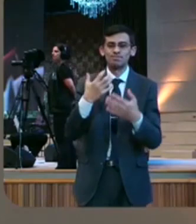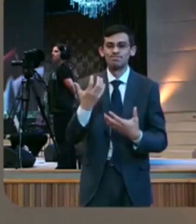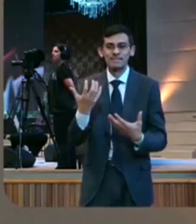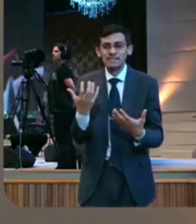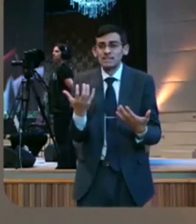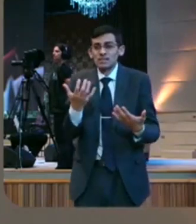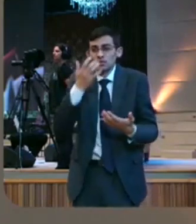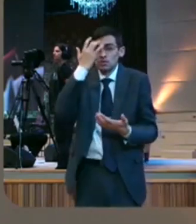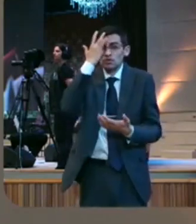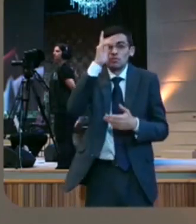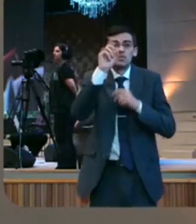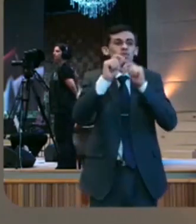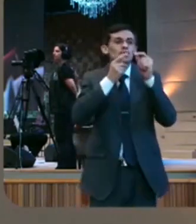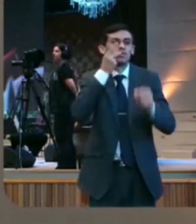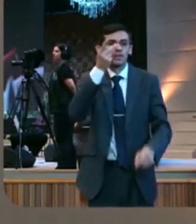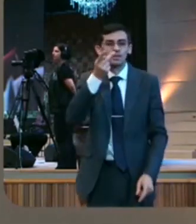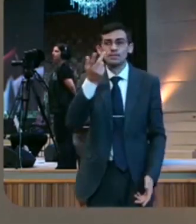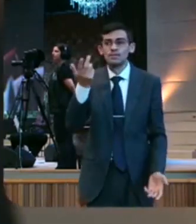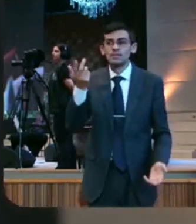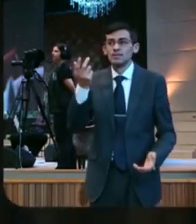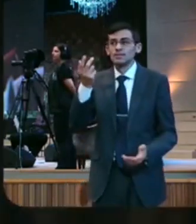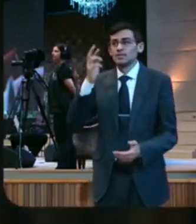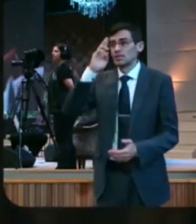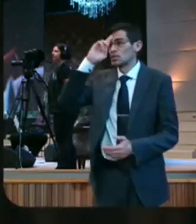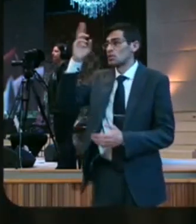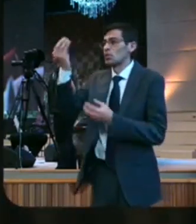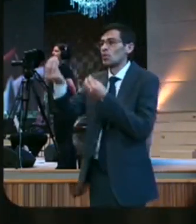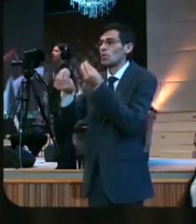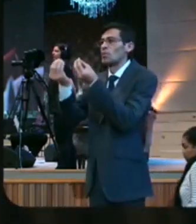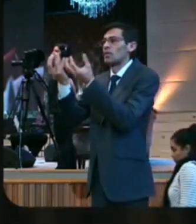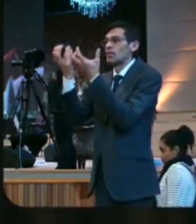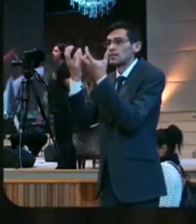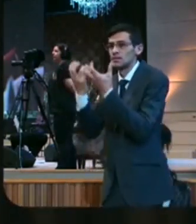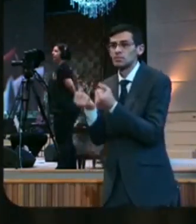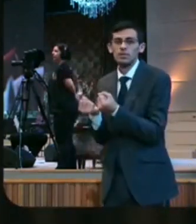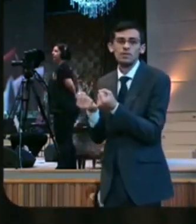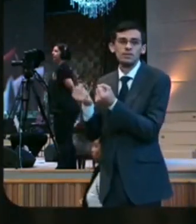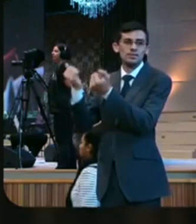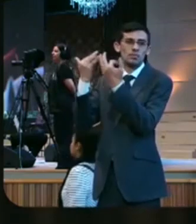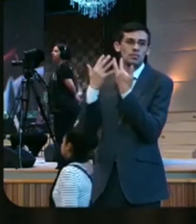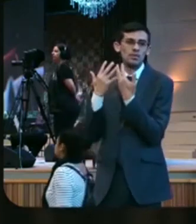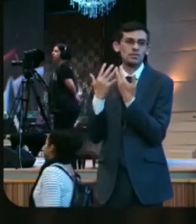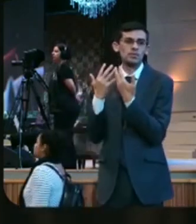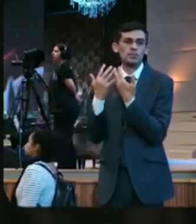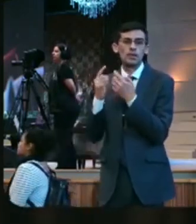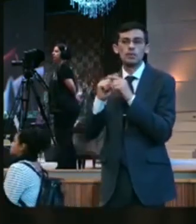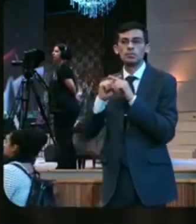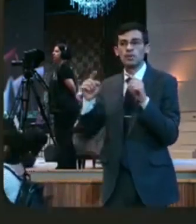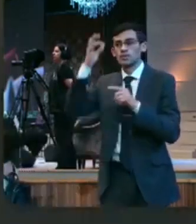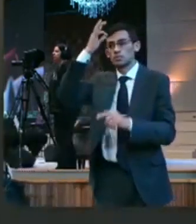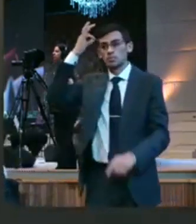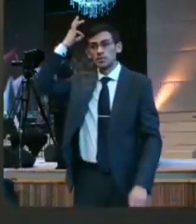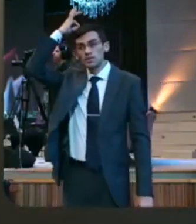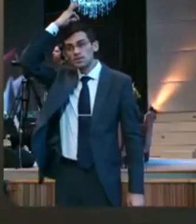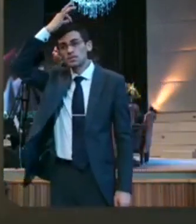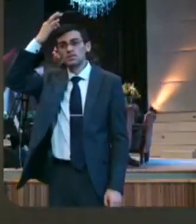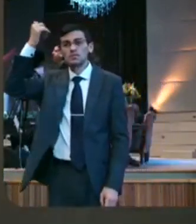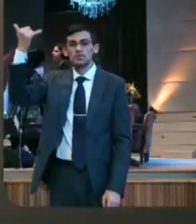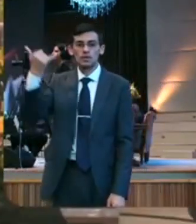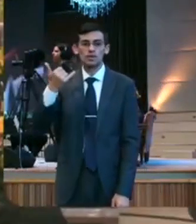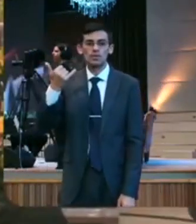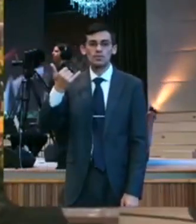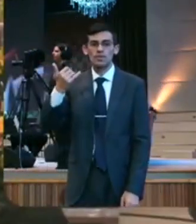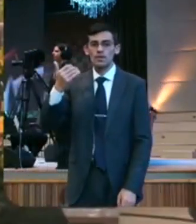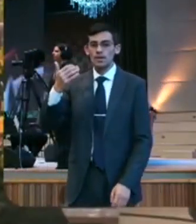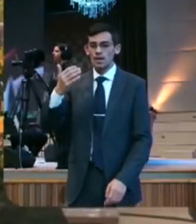graça. E eu fiquei: Senhor, como é que eu vou receber essa bênção? E aí o Espírito Santo falou assim: filho, é